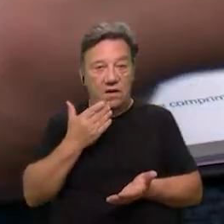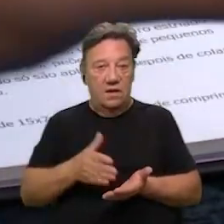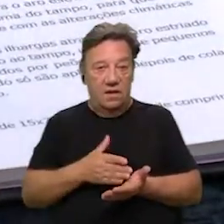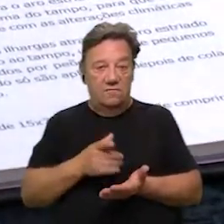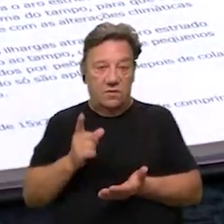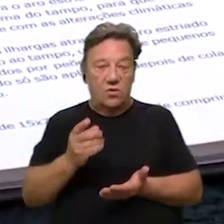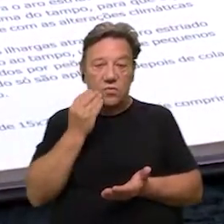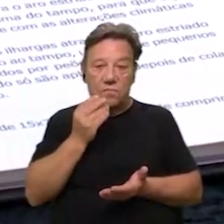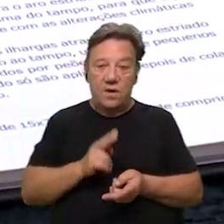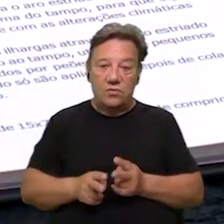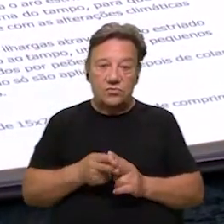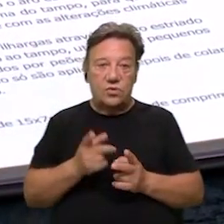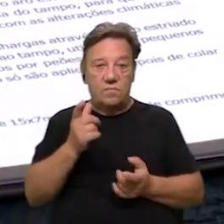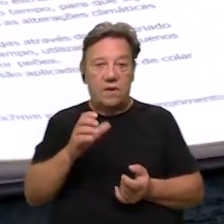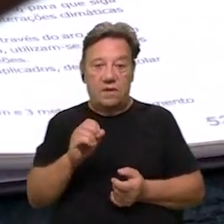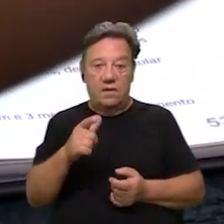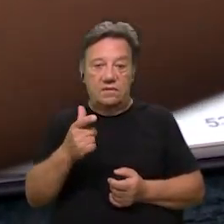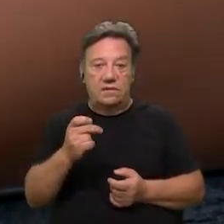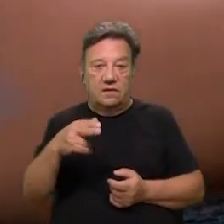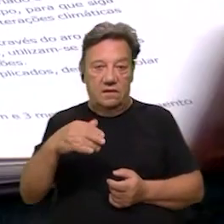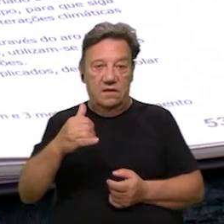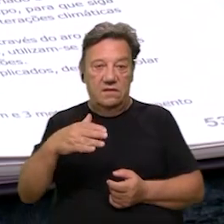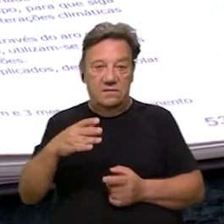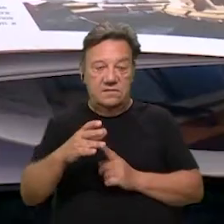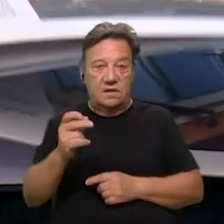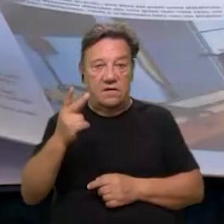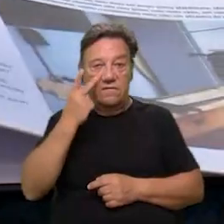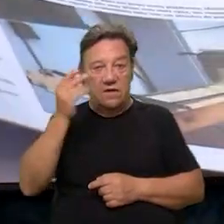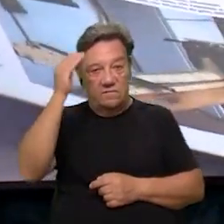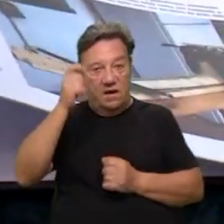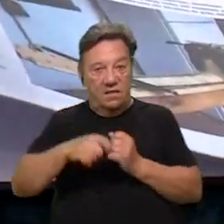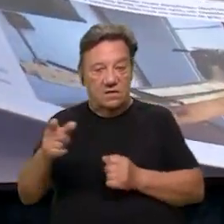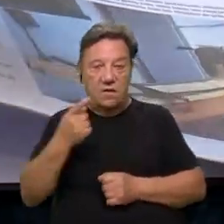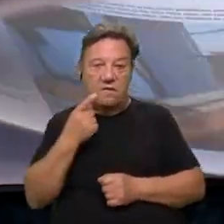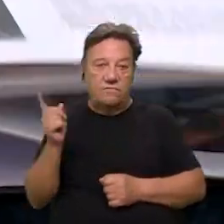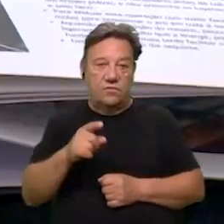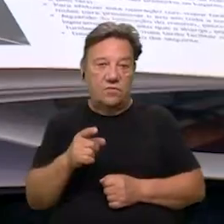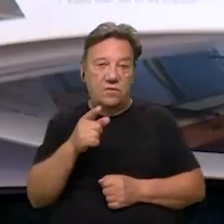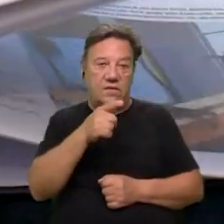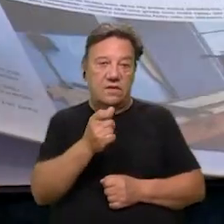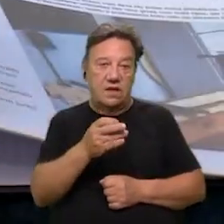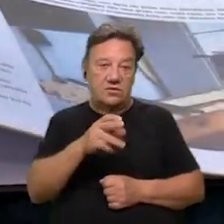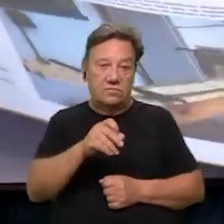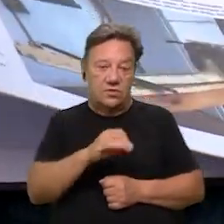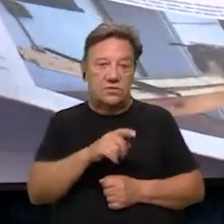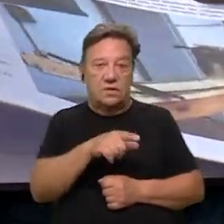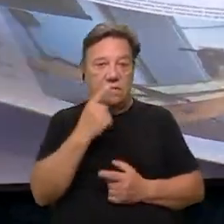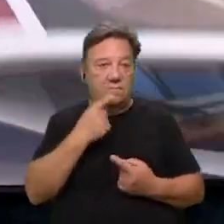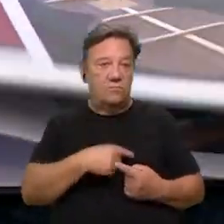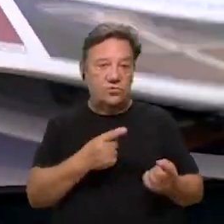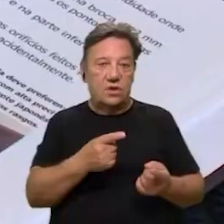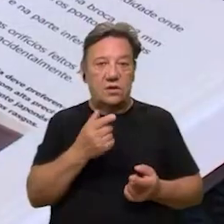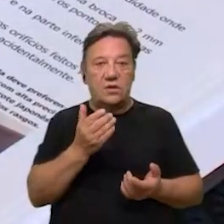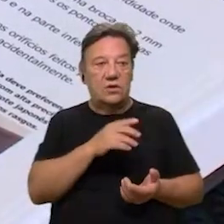sobre a construção de uma capaniça. Reside no Alentejo, mas voltou atrás dos montes para mostrar